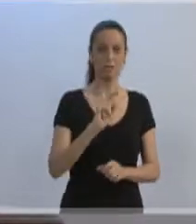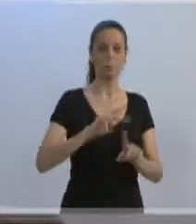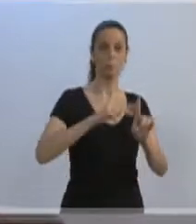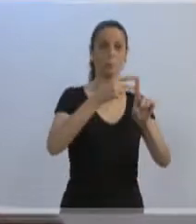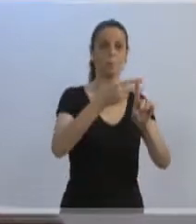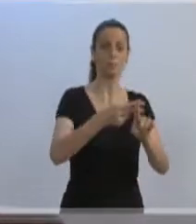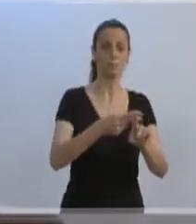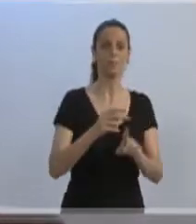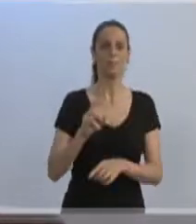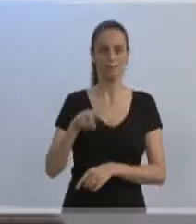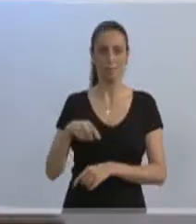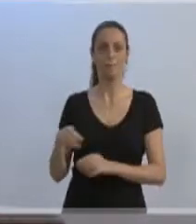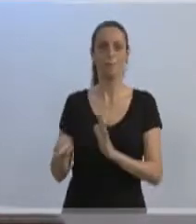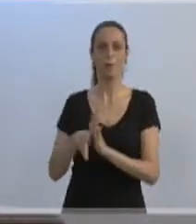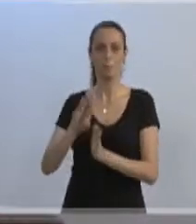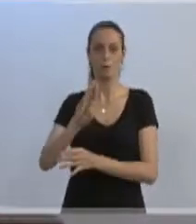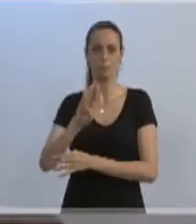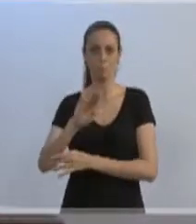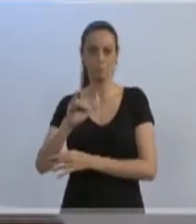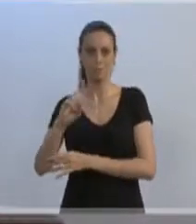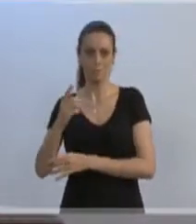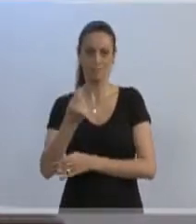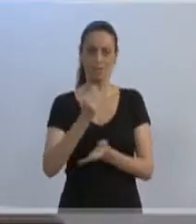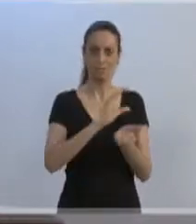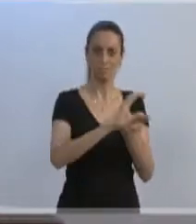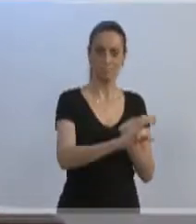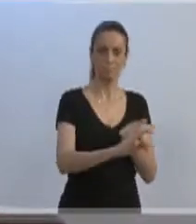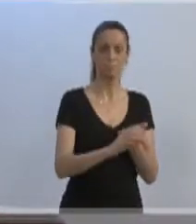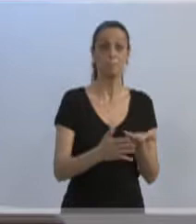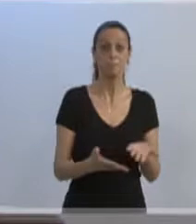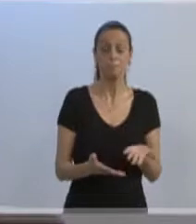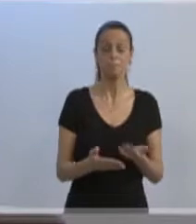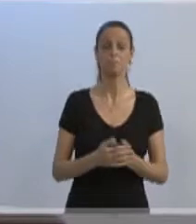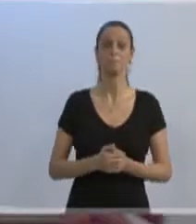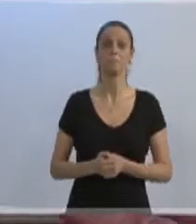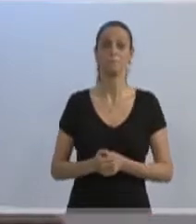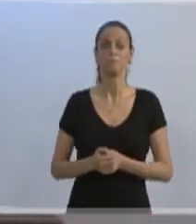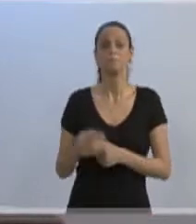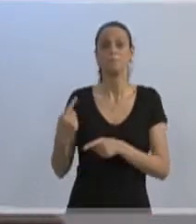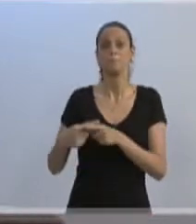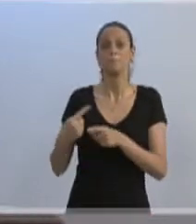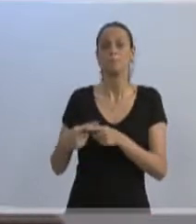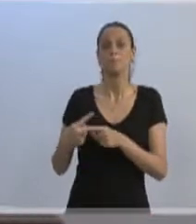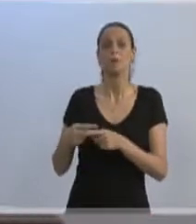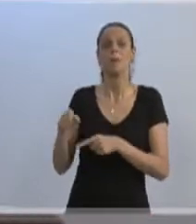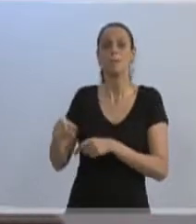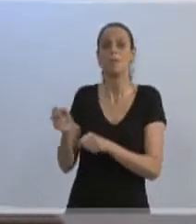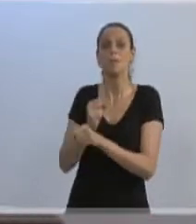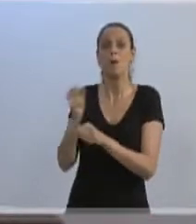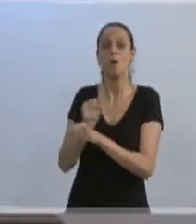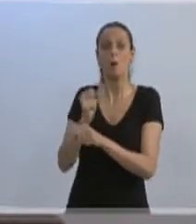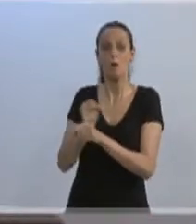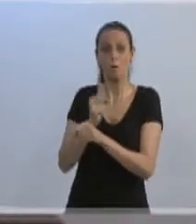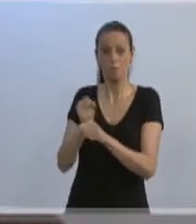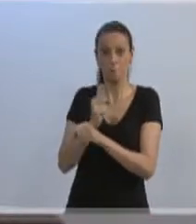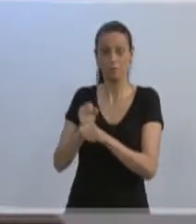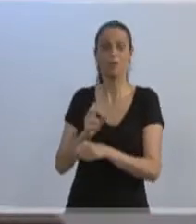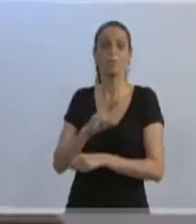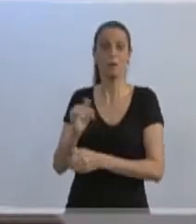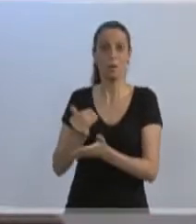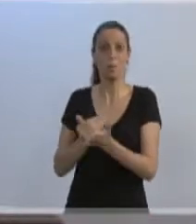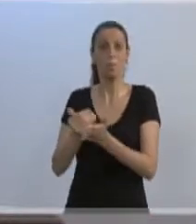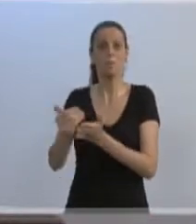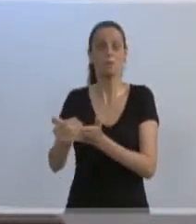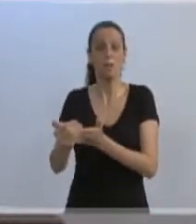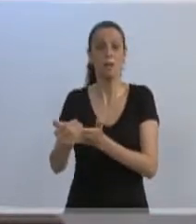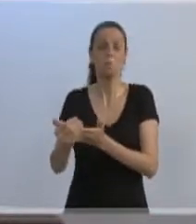quando vai terminar nem quando vai começar porque o governo do napoleão tem início nem fim a um governo que não sabe pra que